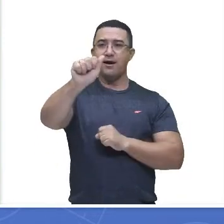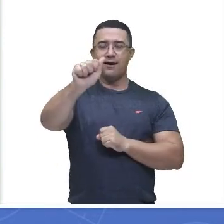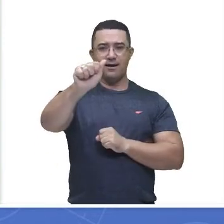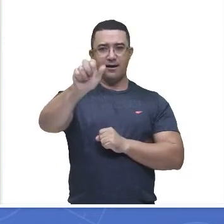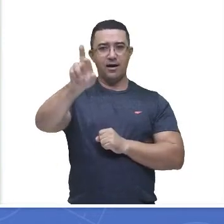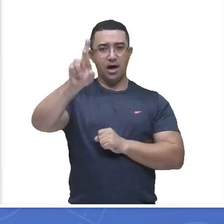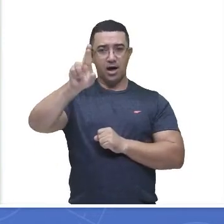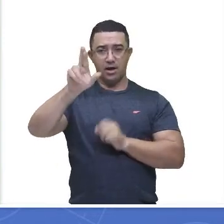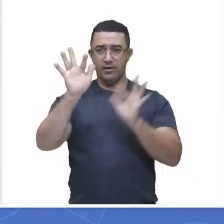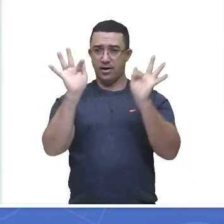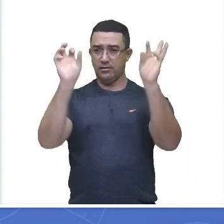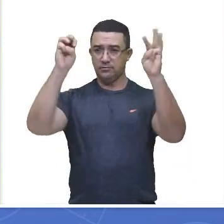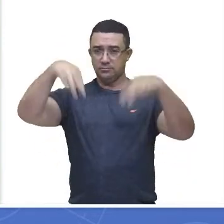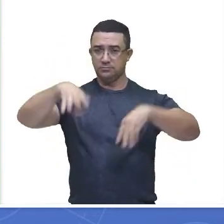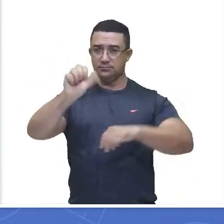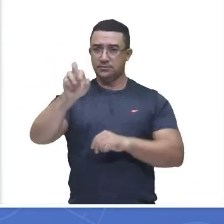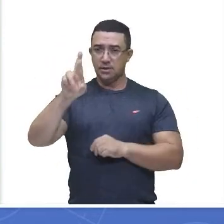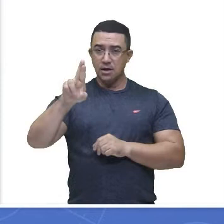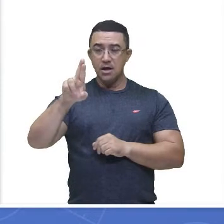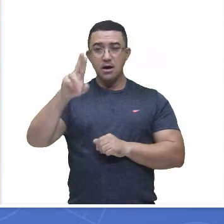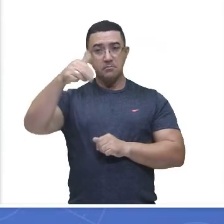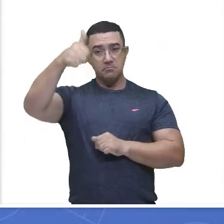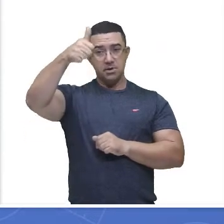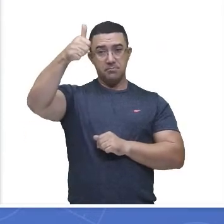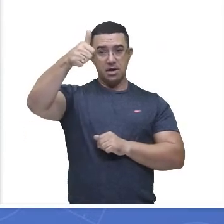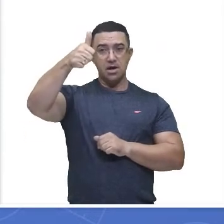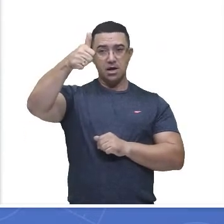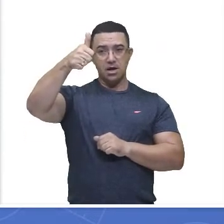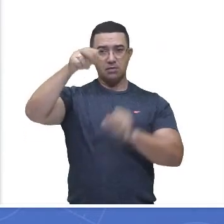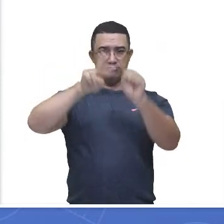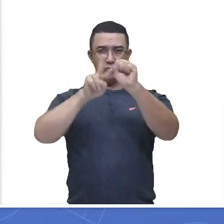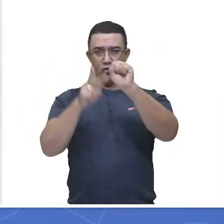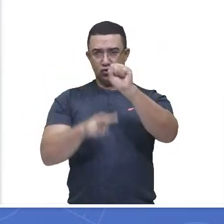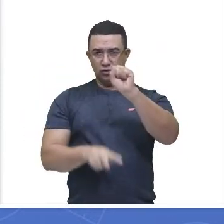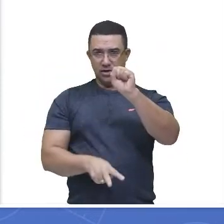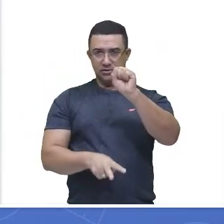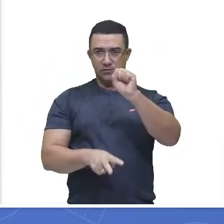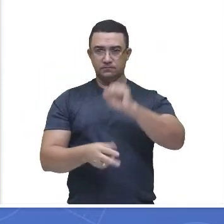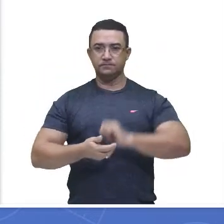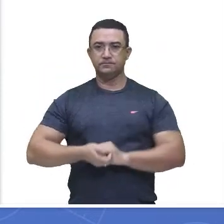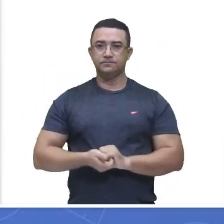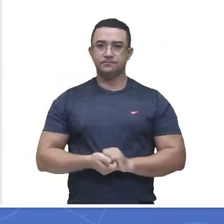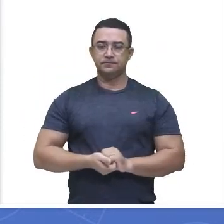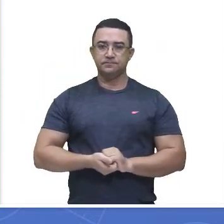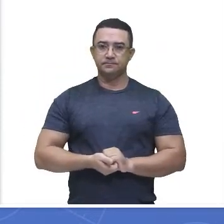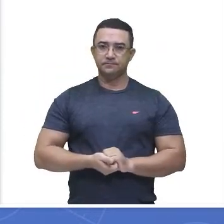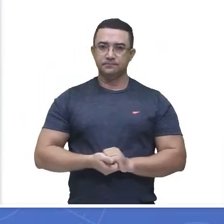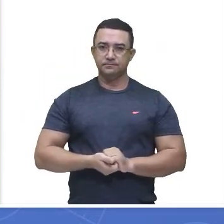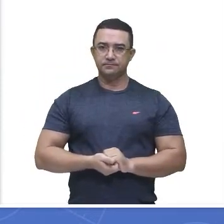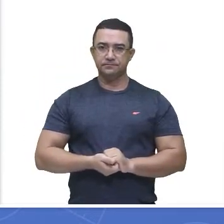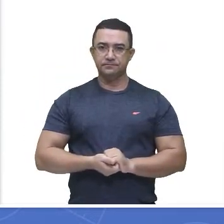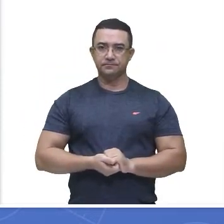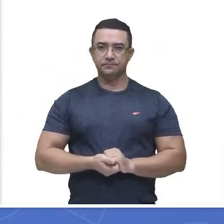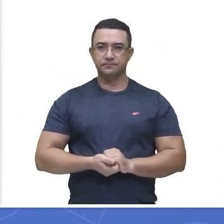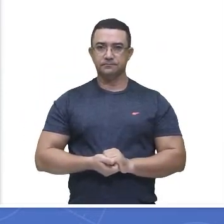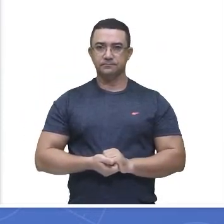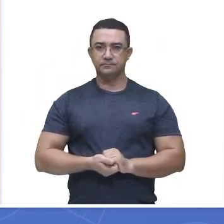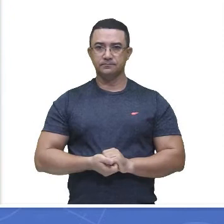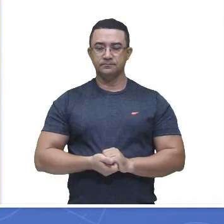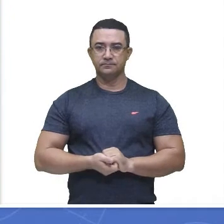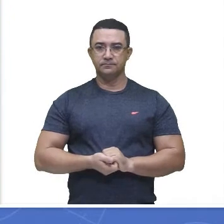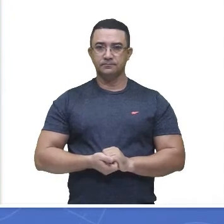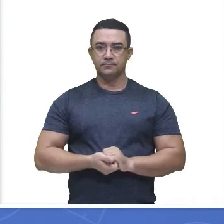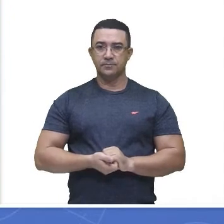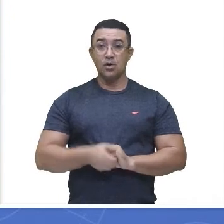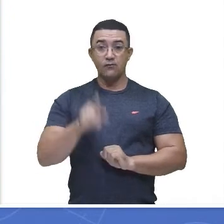verbos de primeira pessoa, verbos terminados em AR, tá certo? Olha só para você